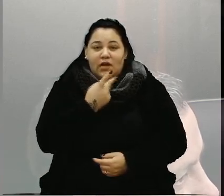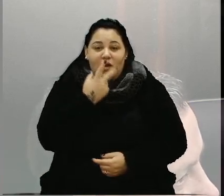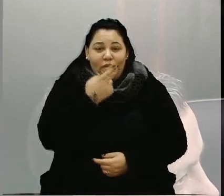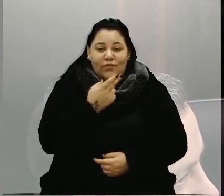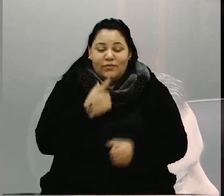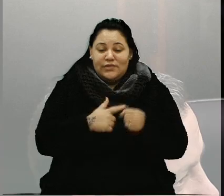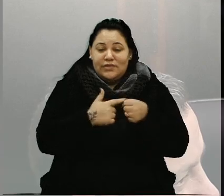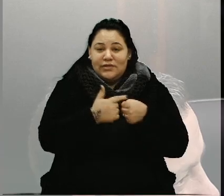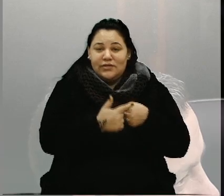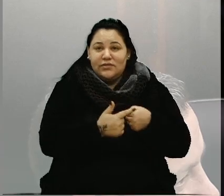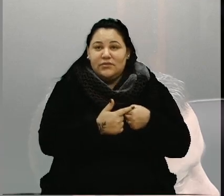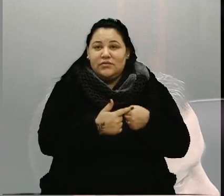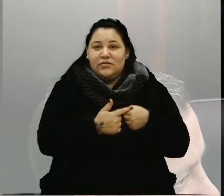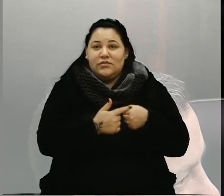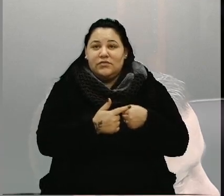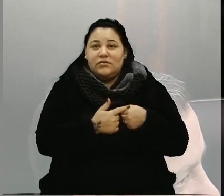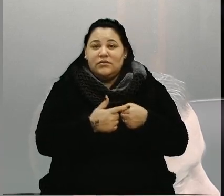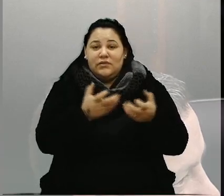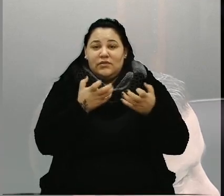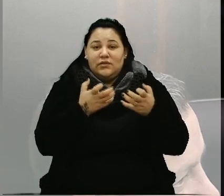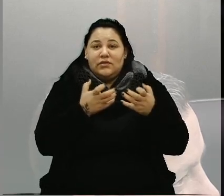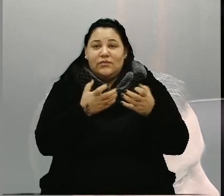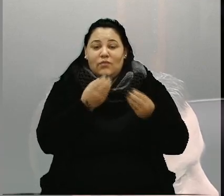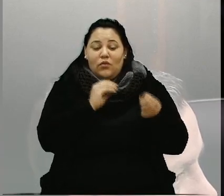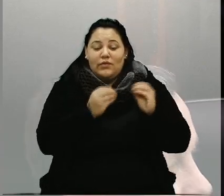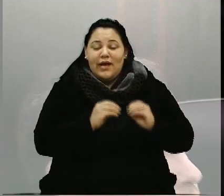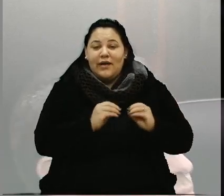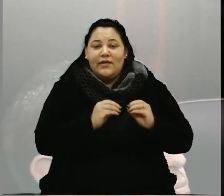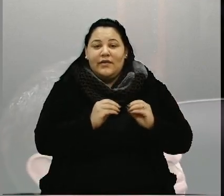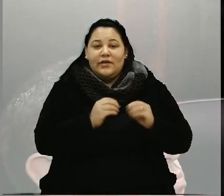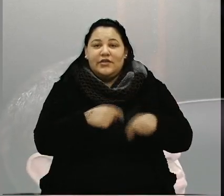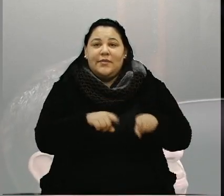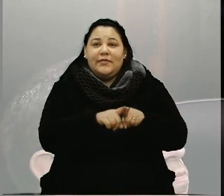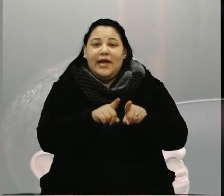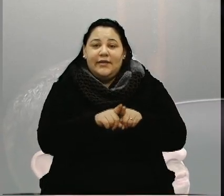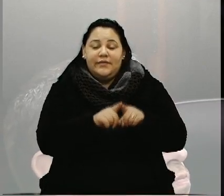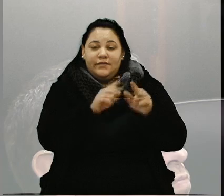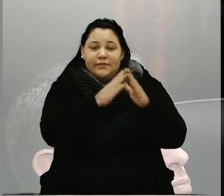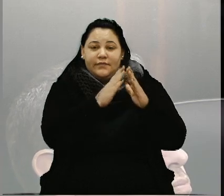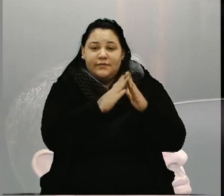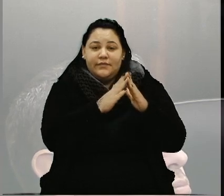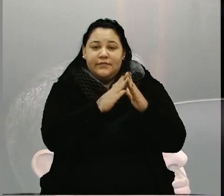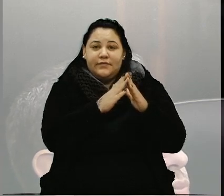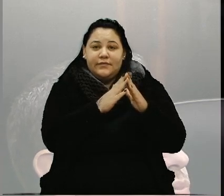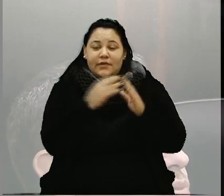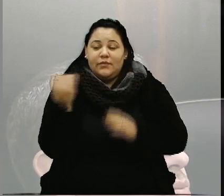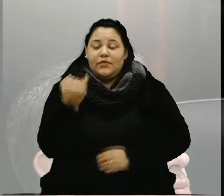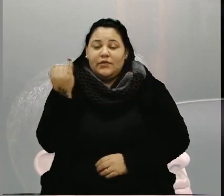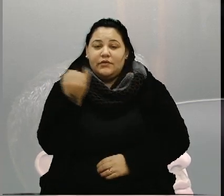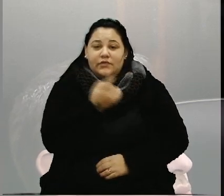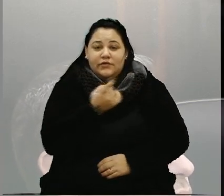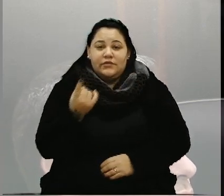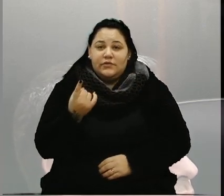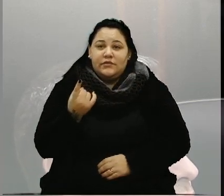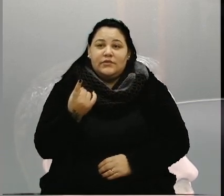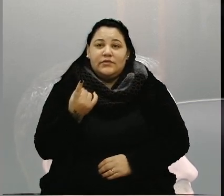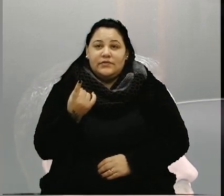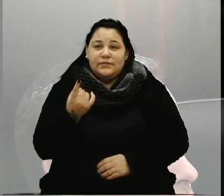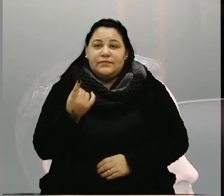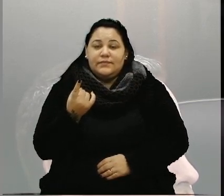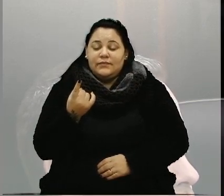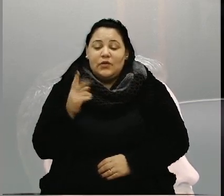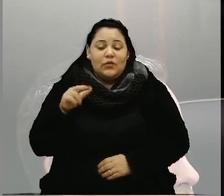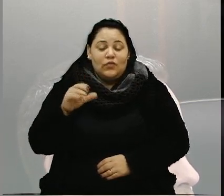cidade, estão procurando montar até uma casa, a importância que essas famílias saem, nunca mais esquecerão